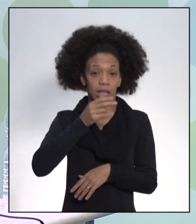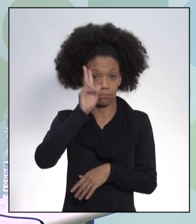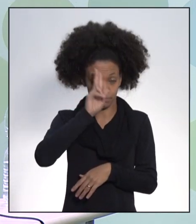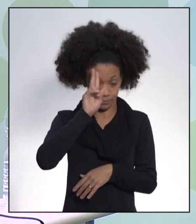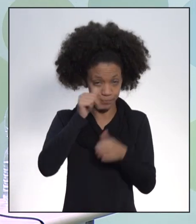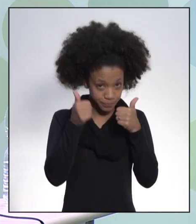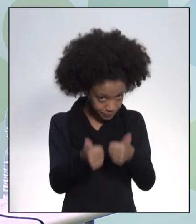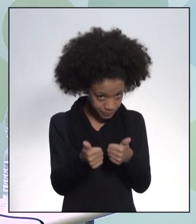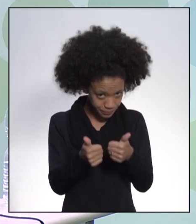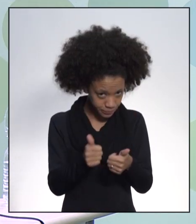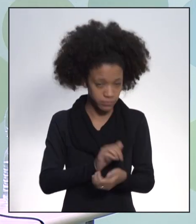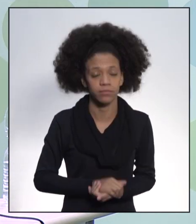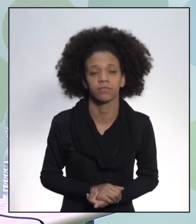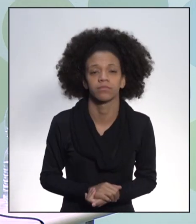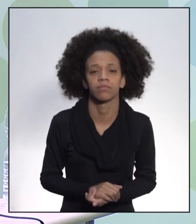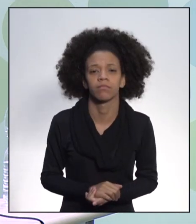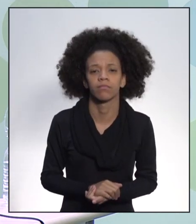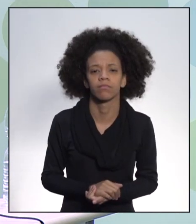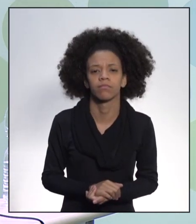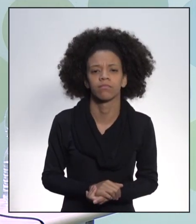Assis. Tá bom? Professora?